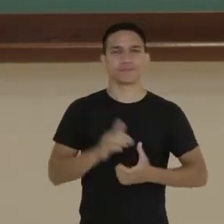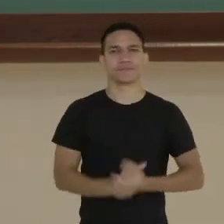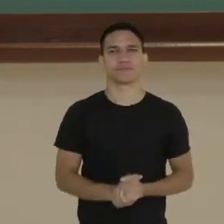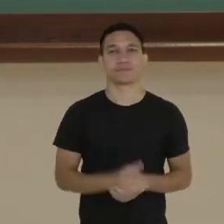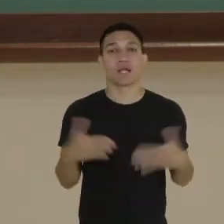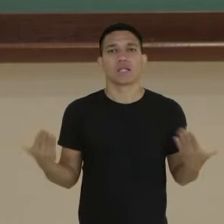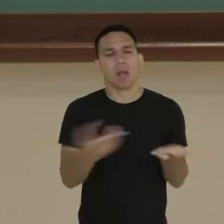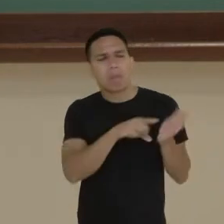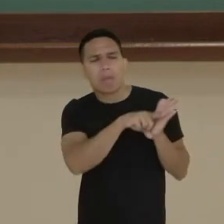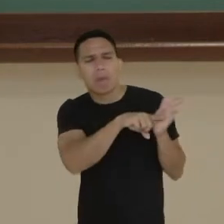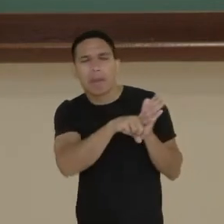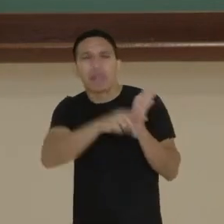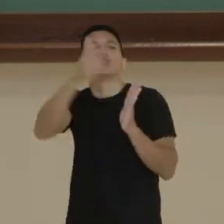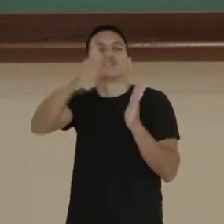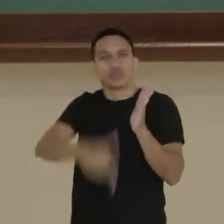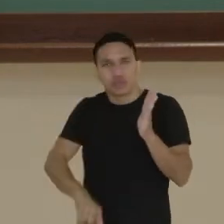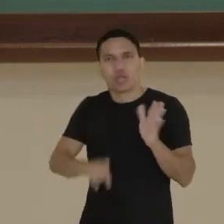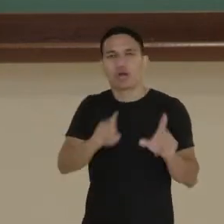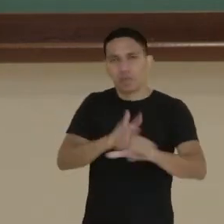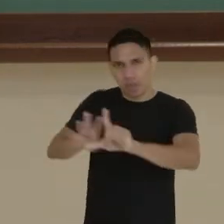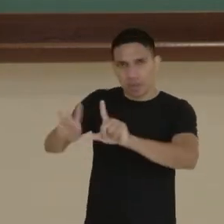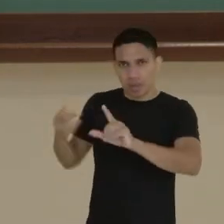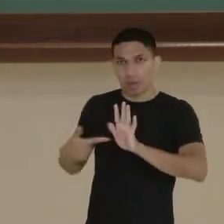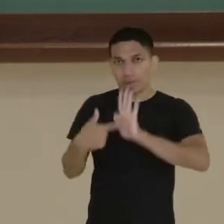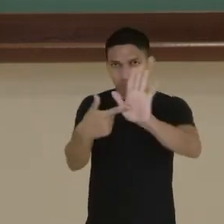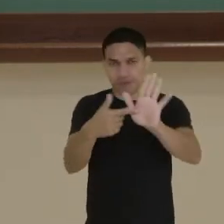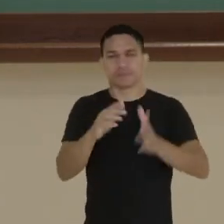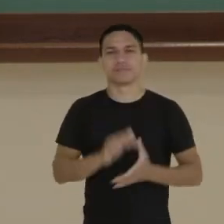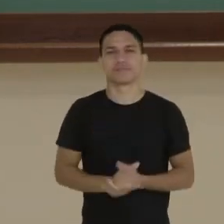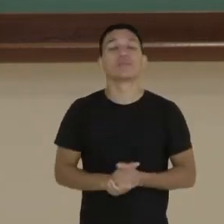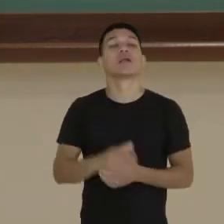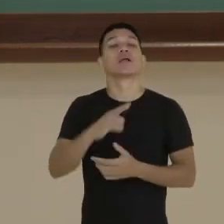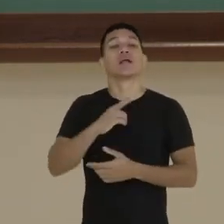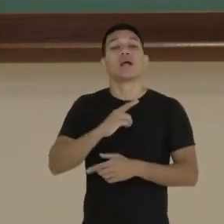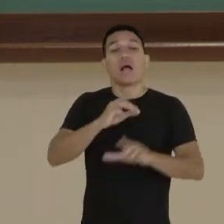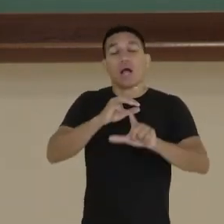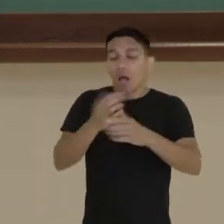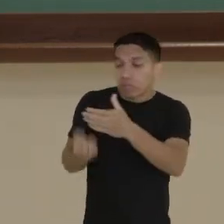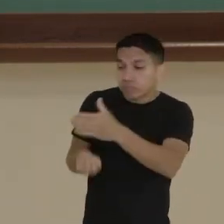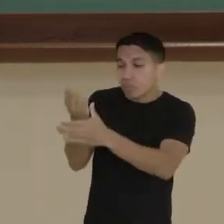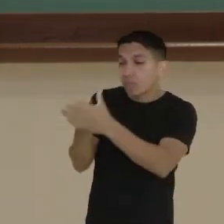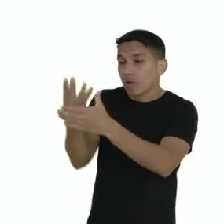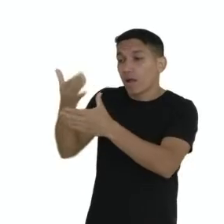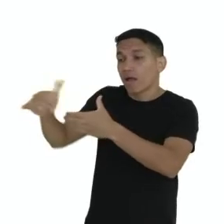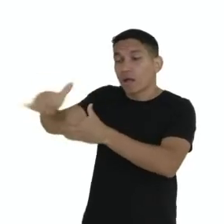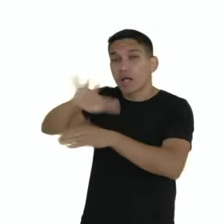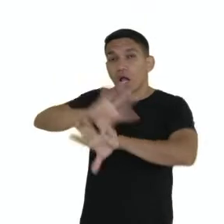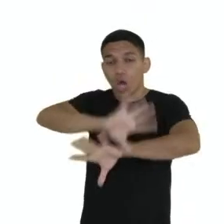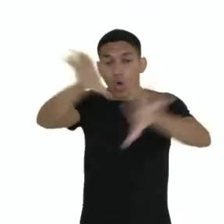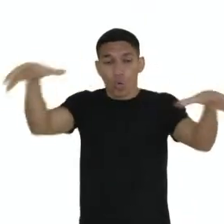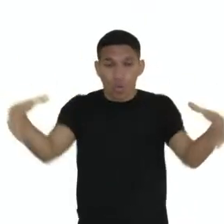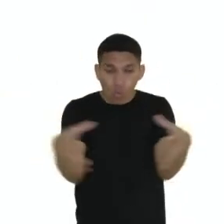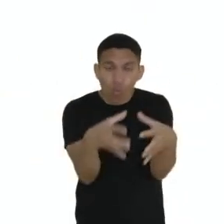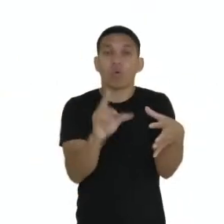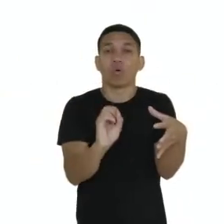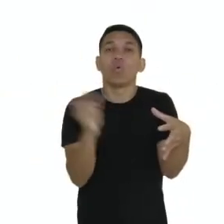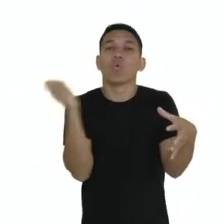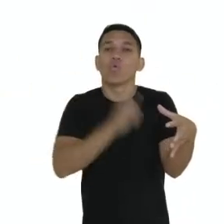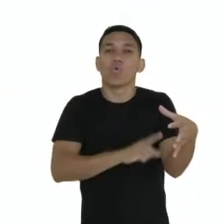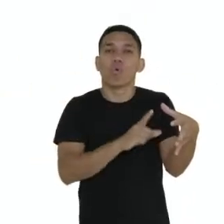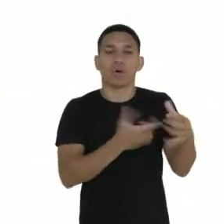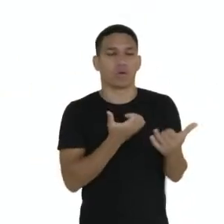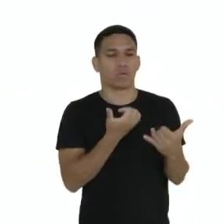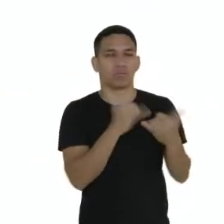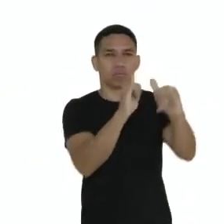fazendo a pesquisa novamente naquele site que eu indiquei para vocês, a matriz energética é um conjunto de fontes energéticas, ou